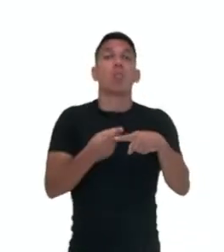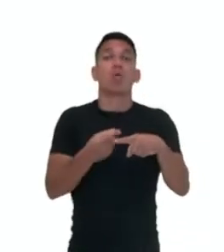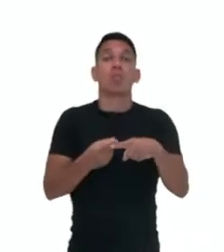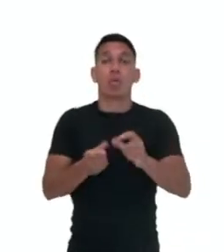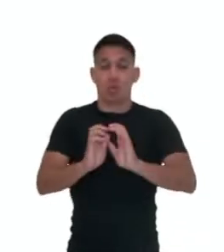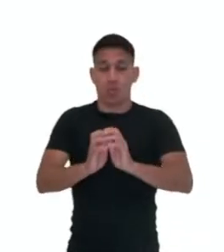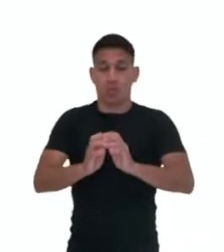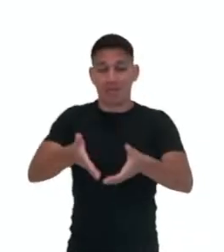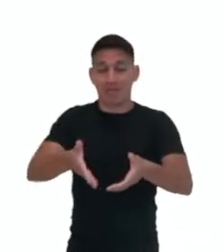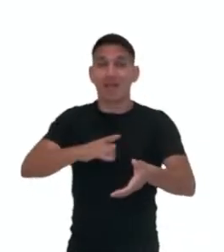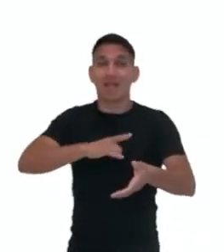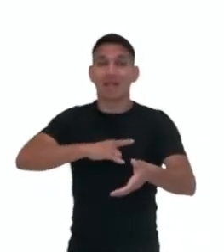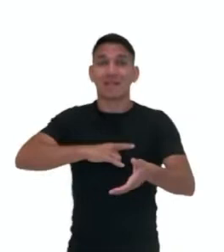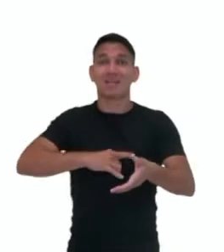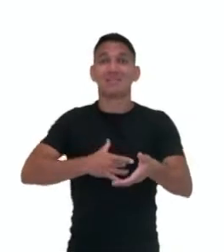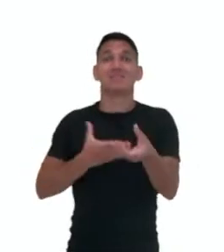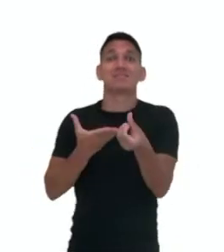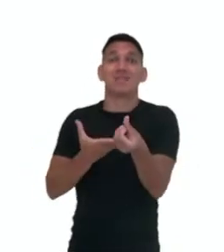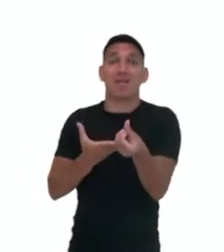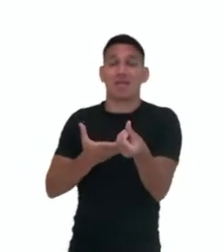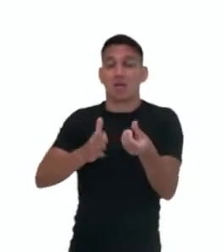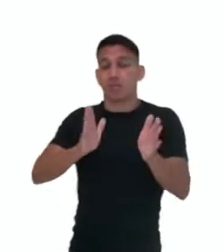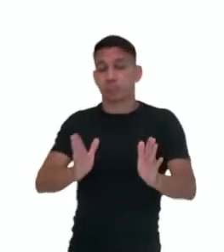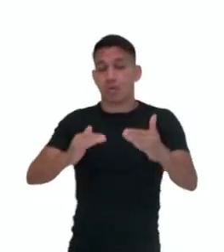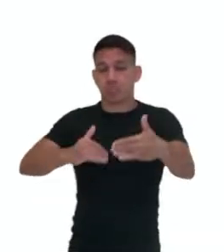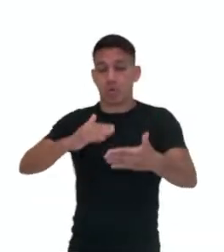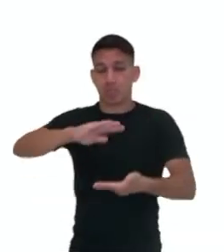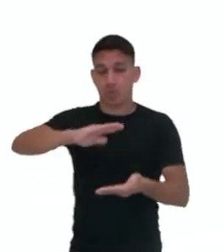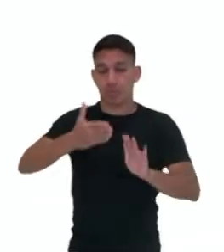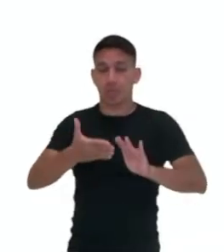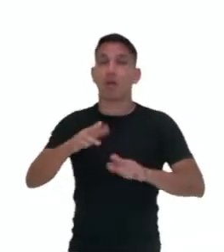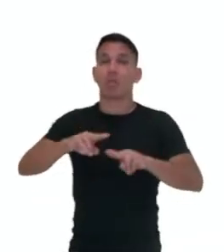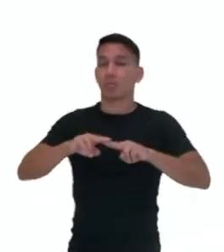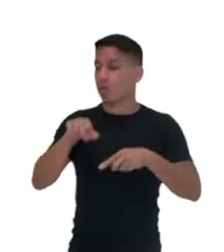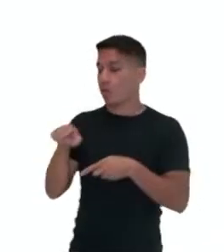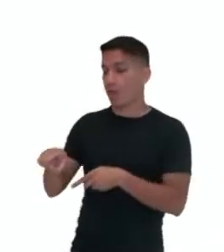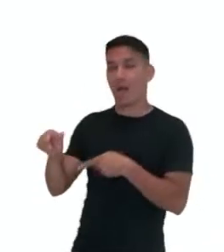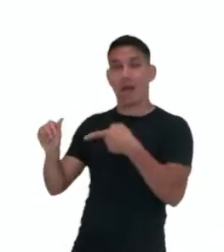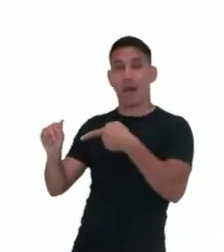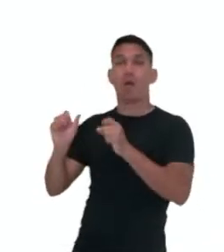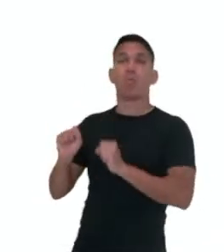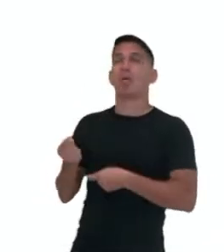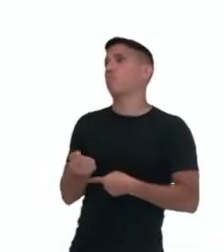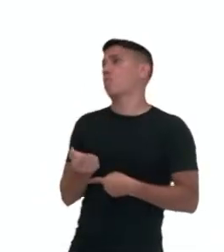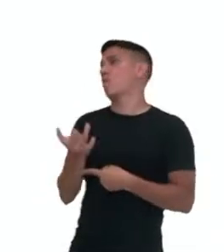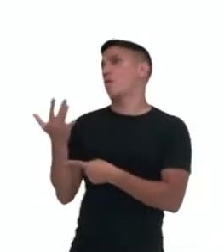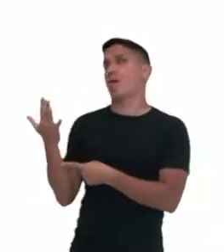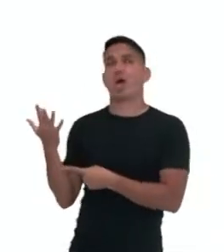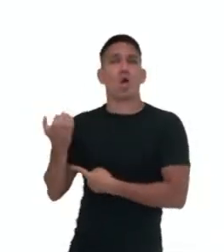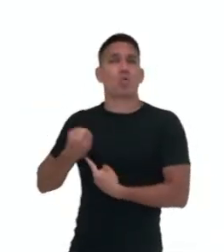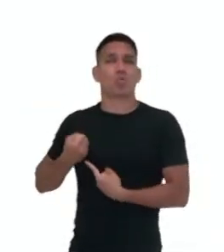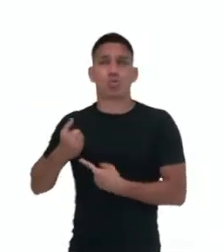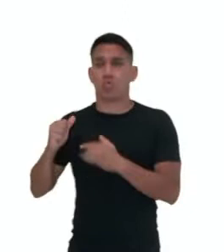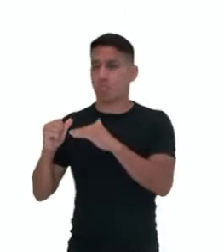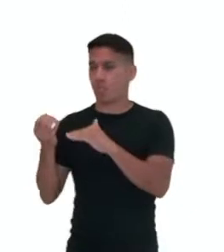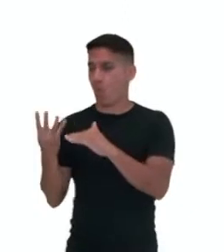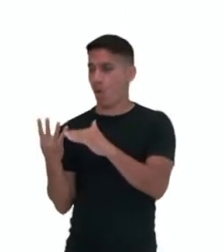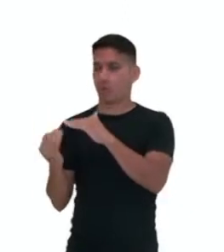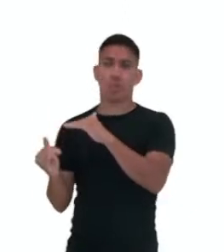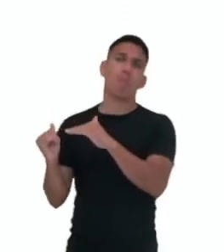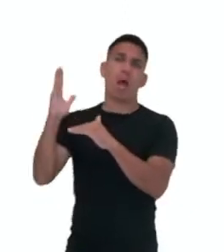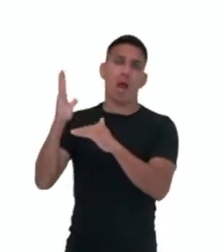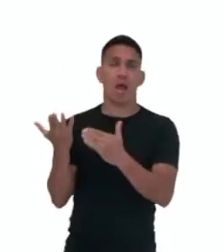faces. No elemento A, eu posso ter várias possibilidades. Sair números maiores que 4, sair em